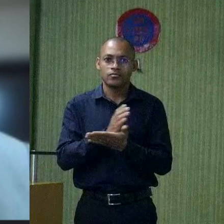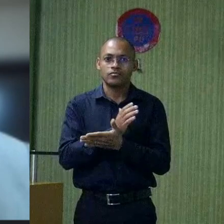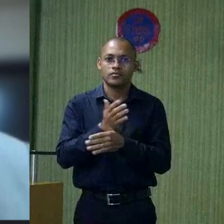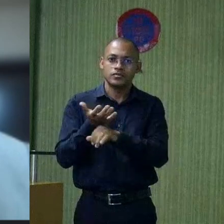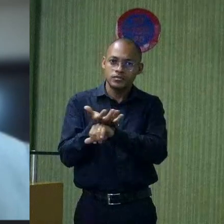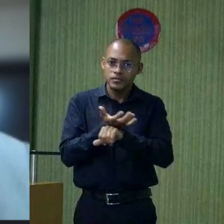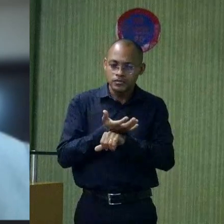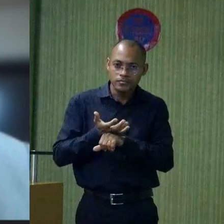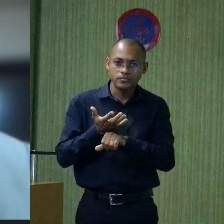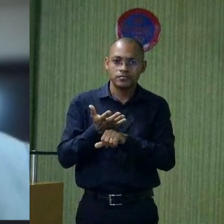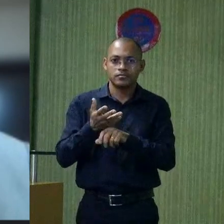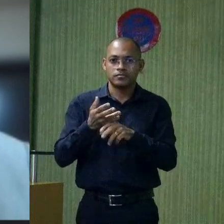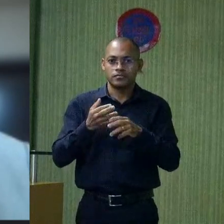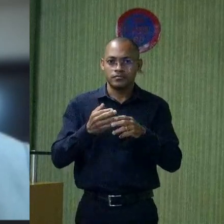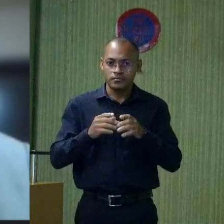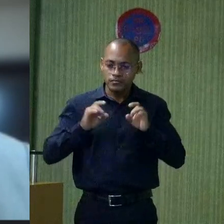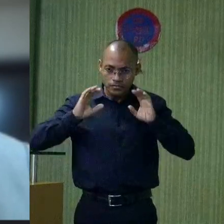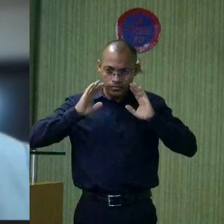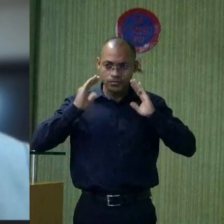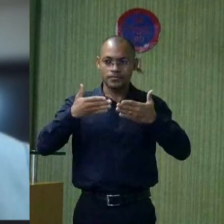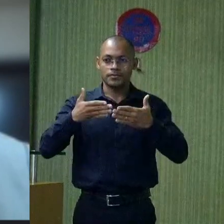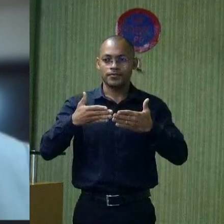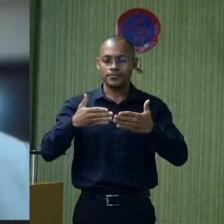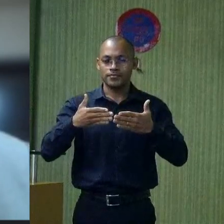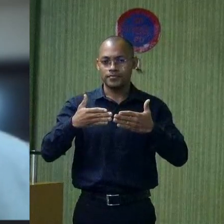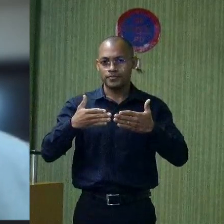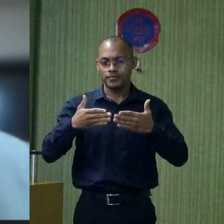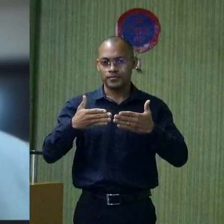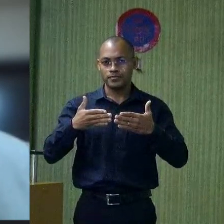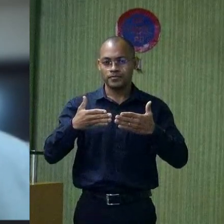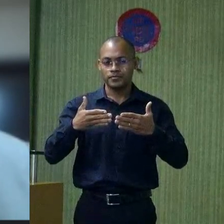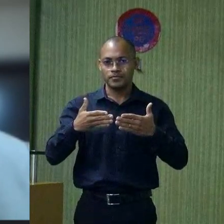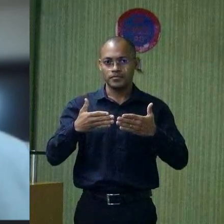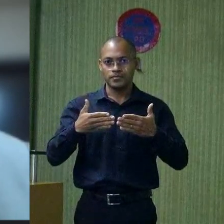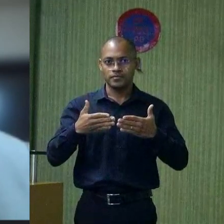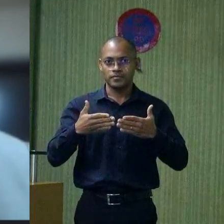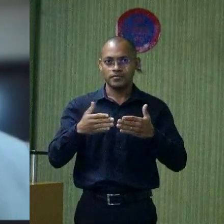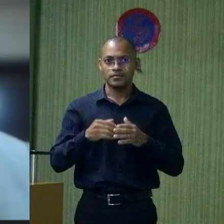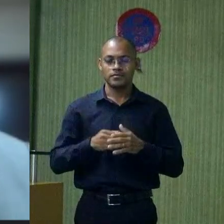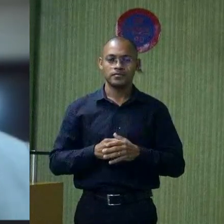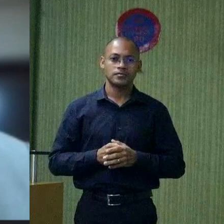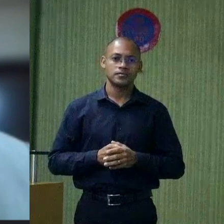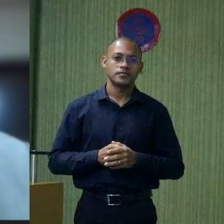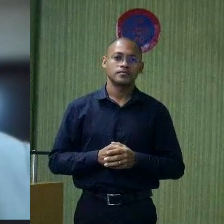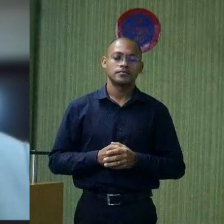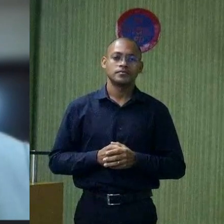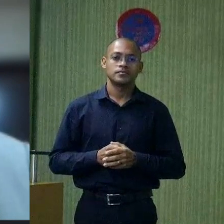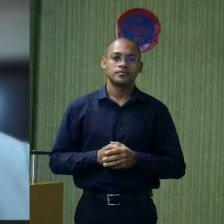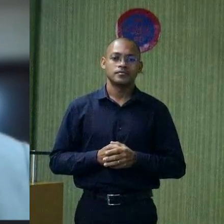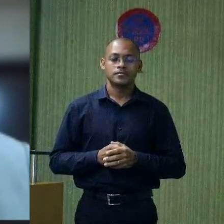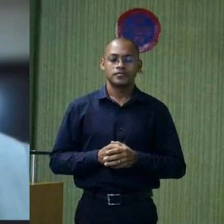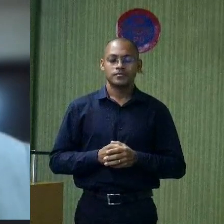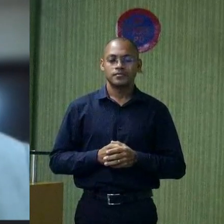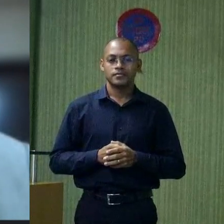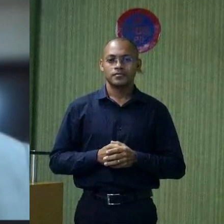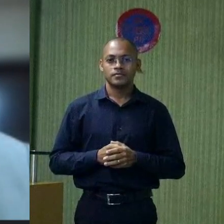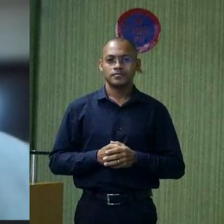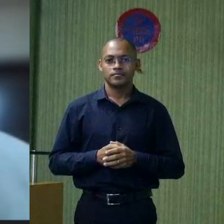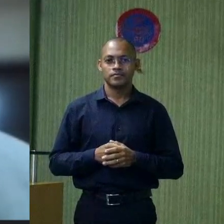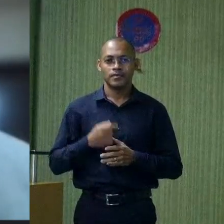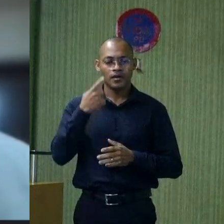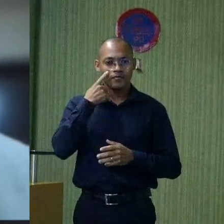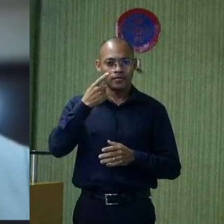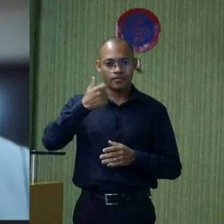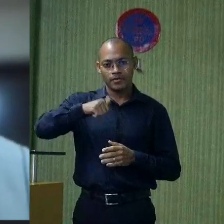Inep né mas essa é uma boa pergunta eu mesmo eh fiquei curioso a respeito dessa dessa questão